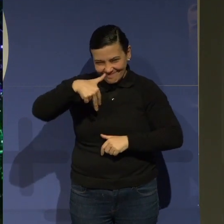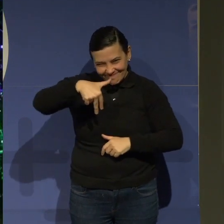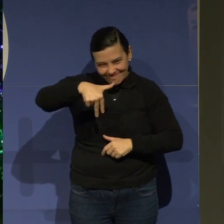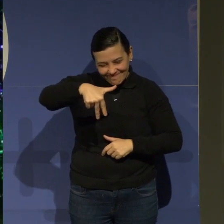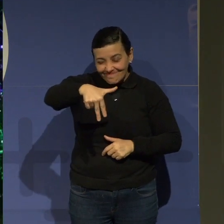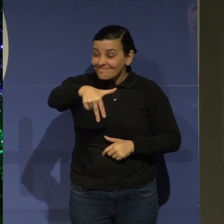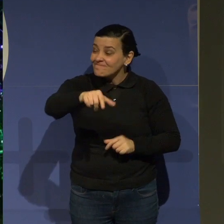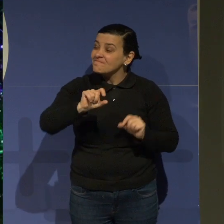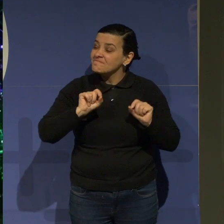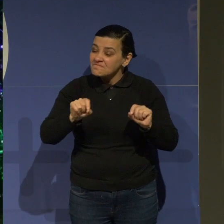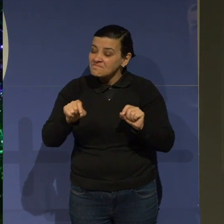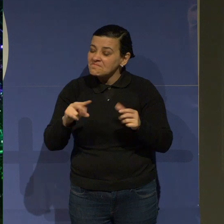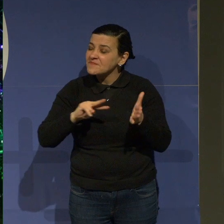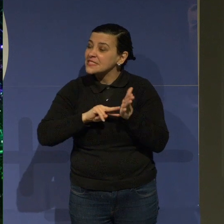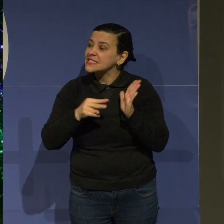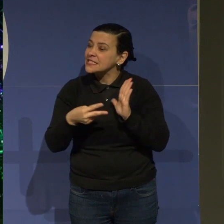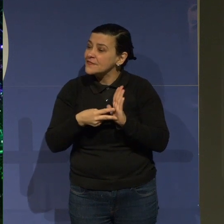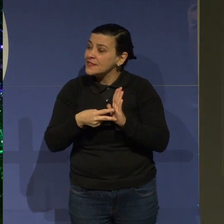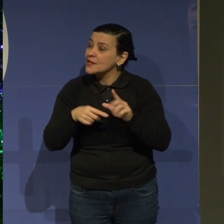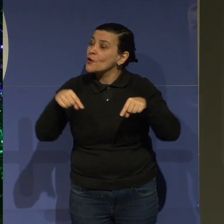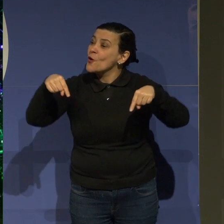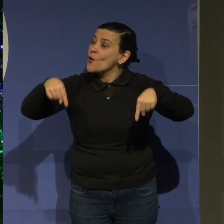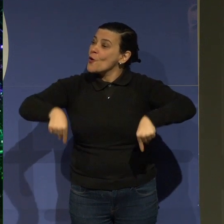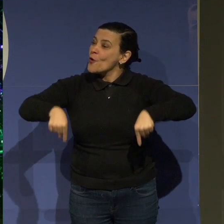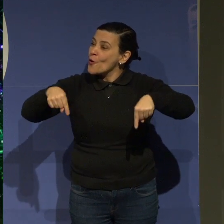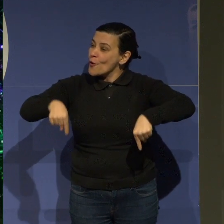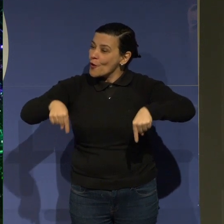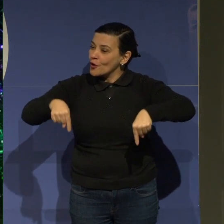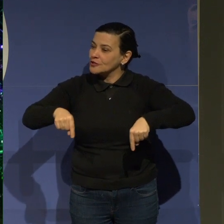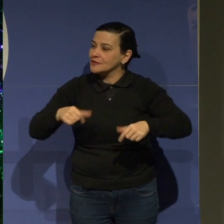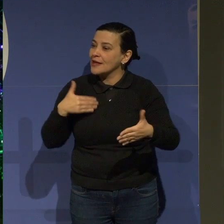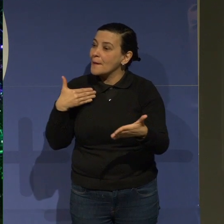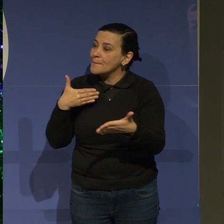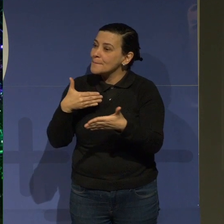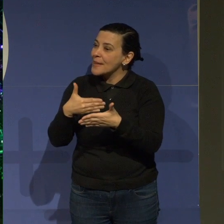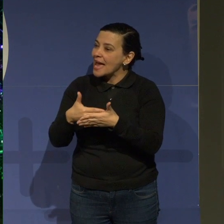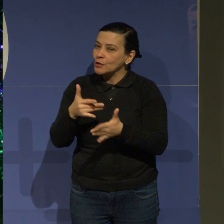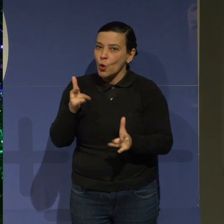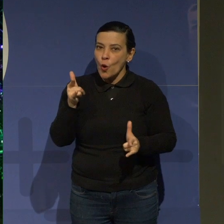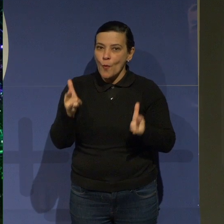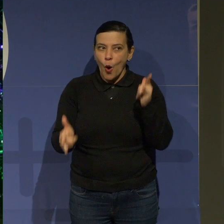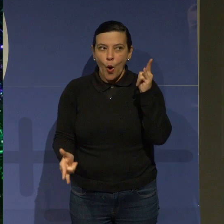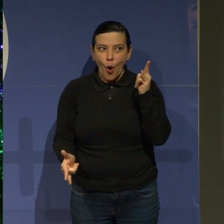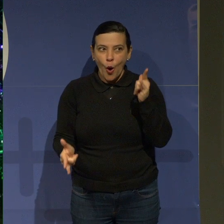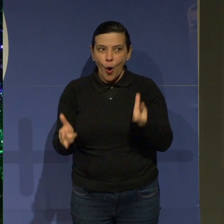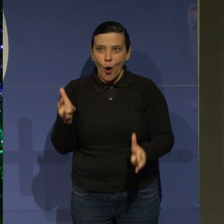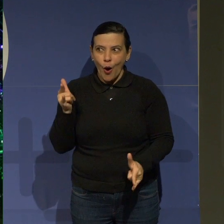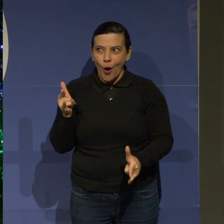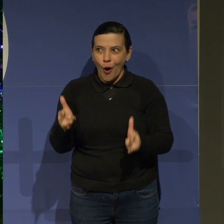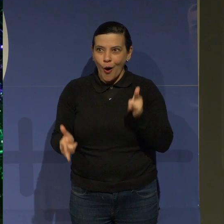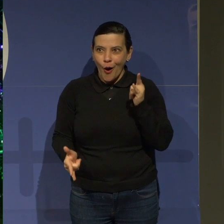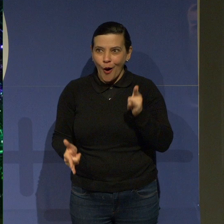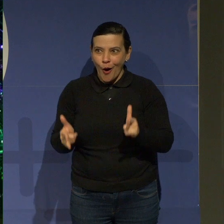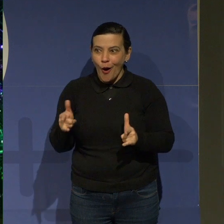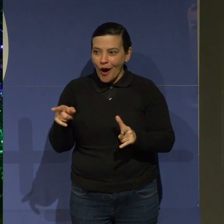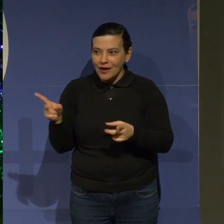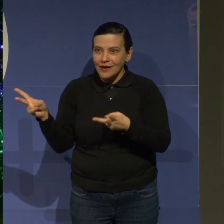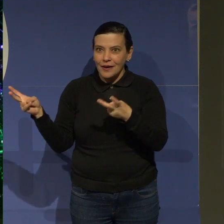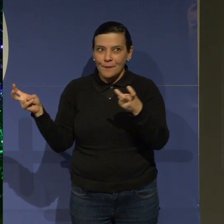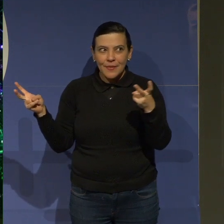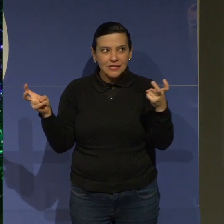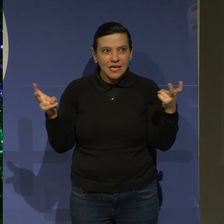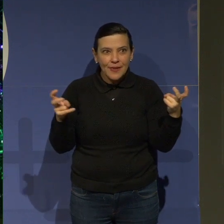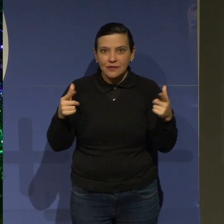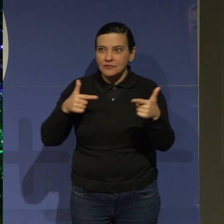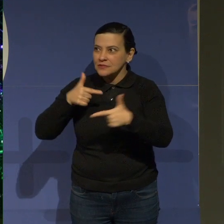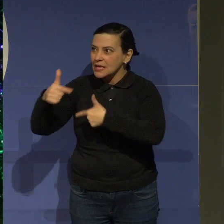Mas a gente está vivendo a chegada dos robôs, a gente está vivendo essa mudança no mundo do